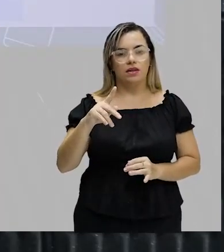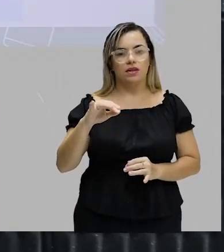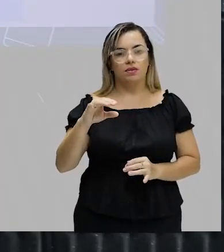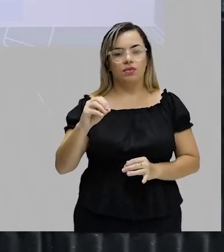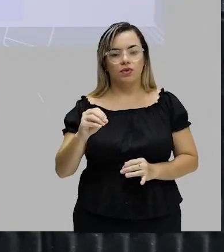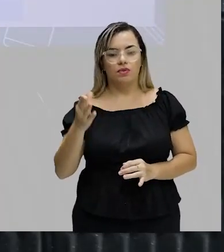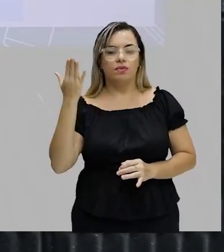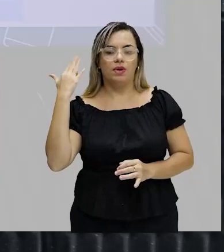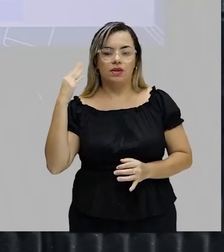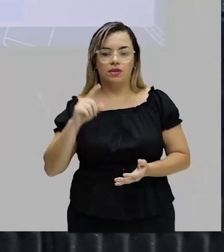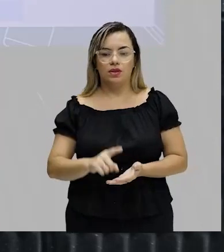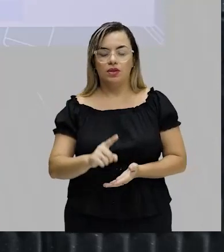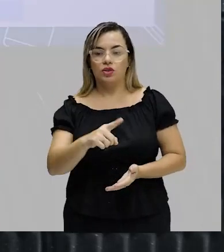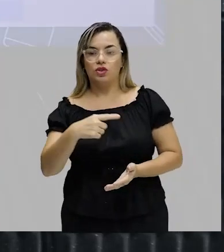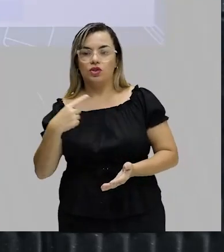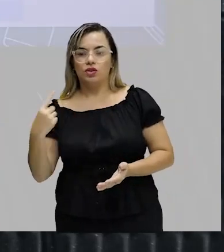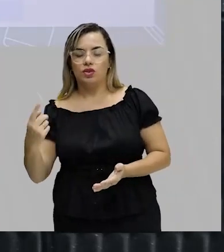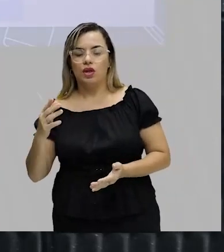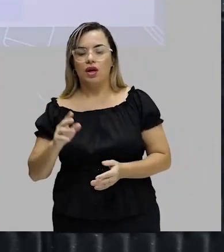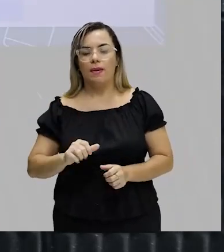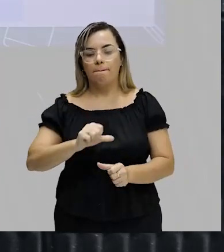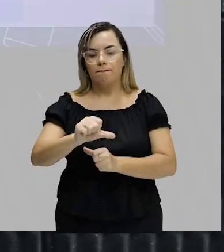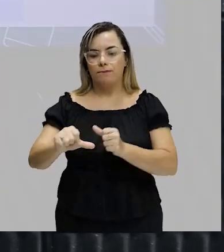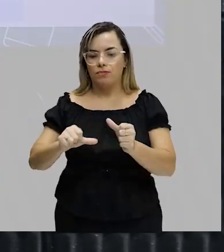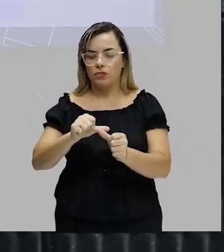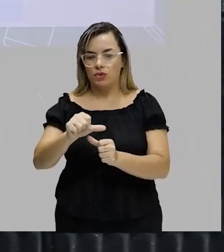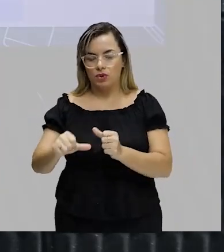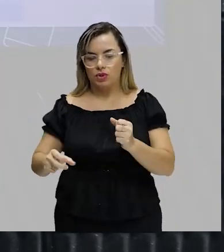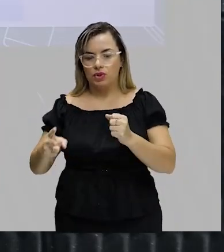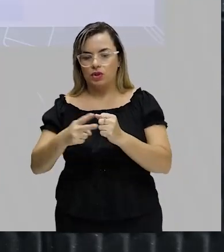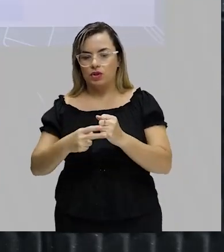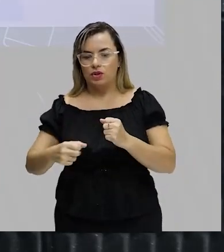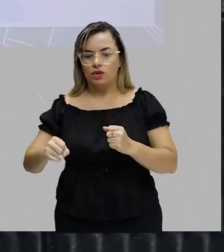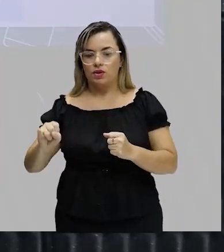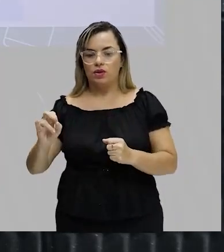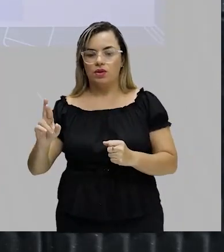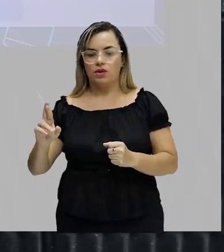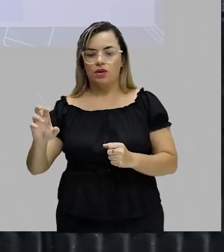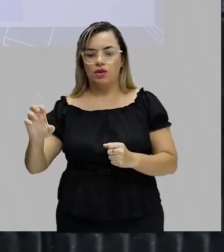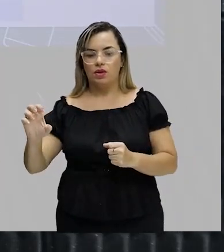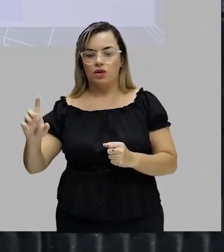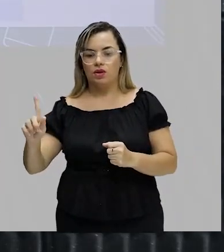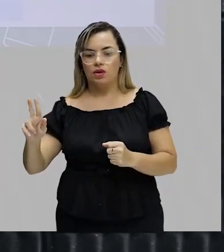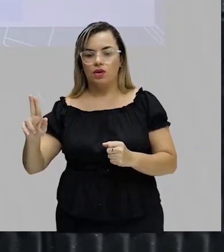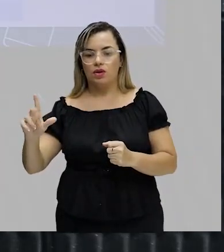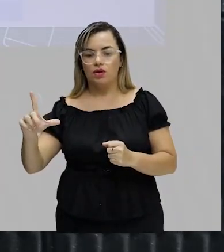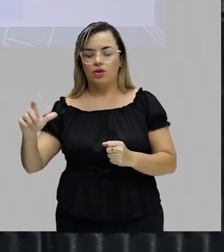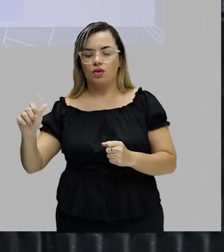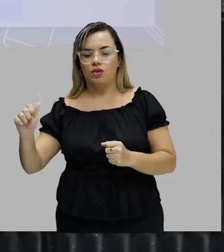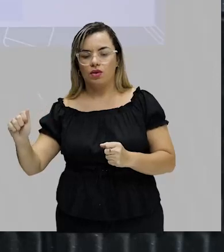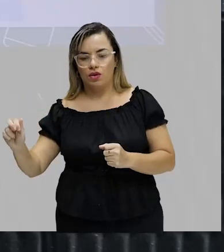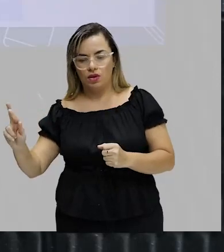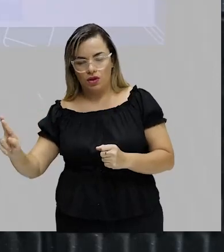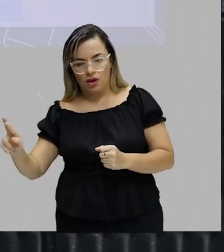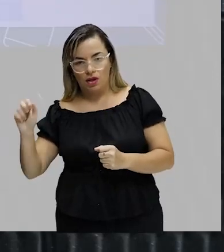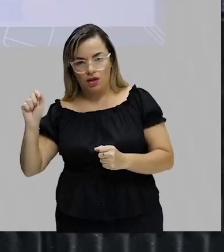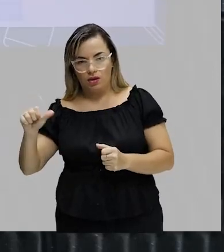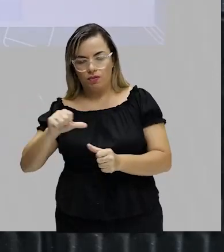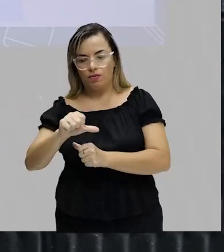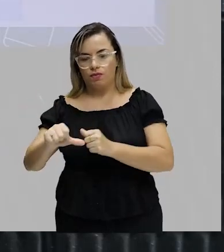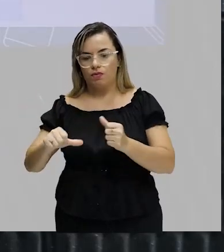be. Drunk, bebido, particípio do verbo beber. Understood,